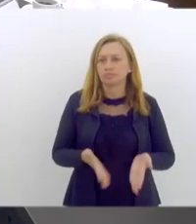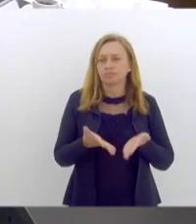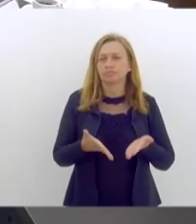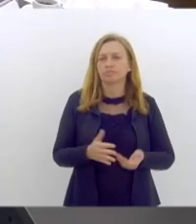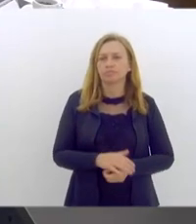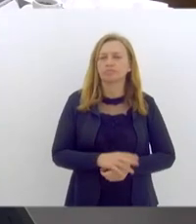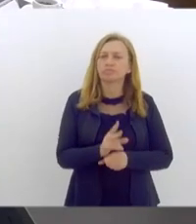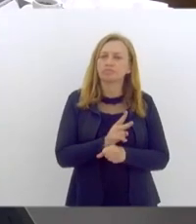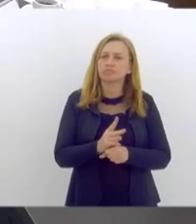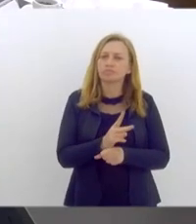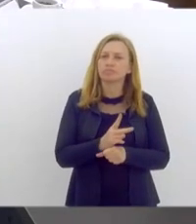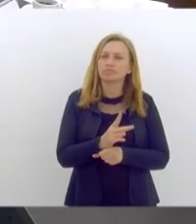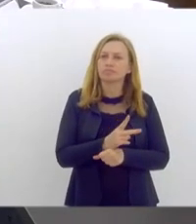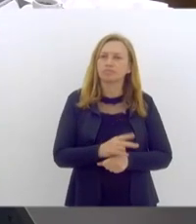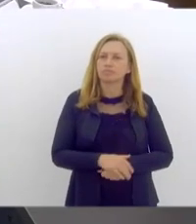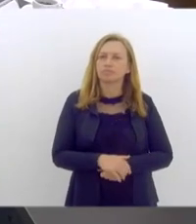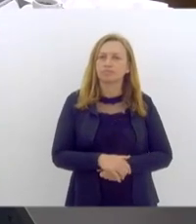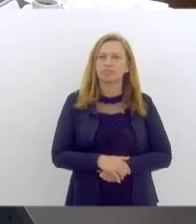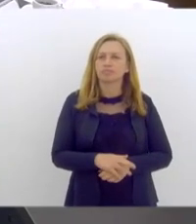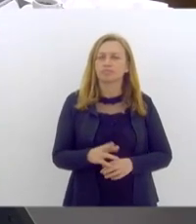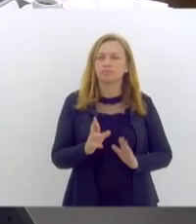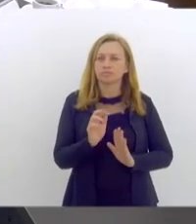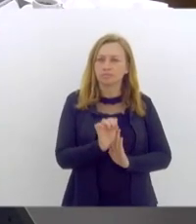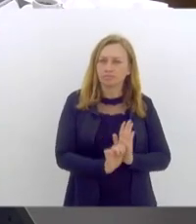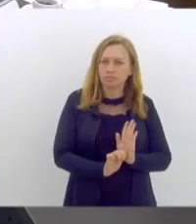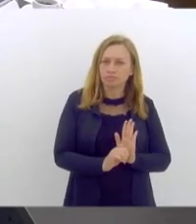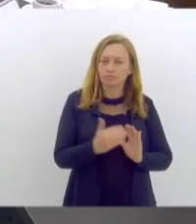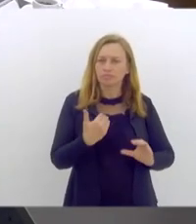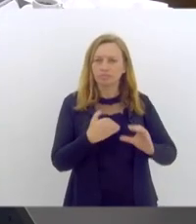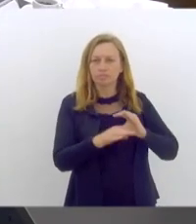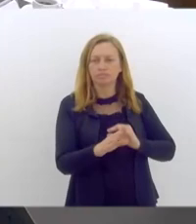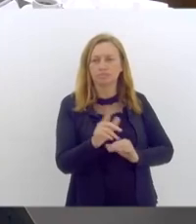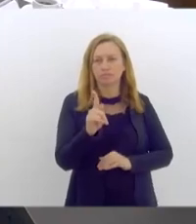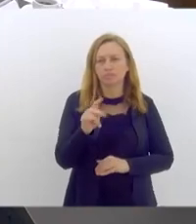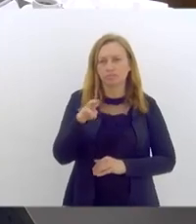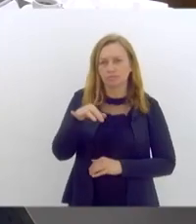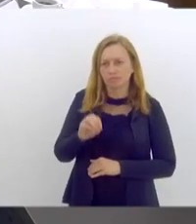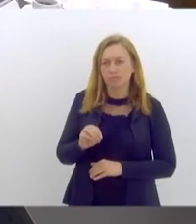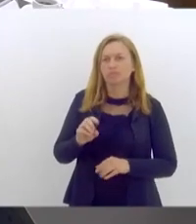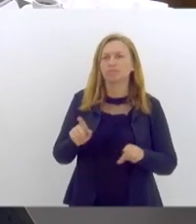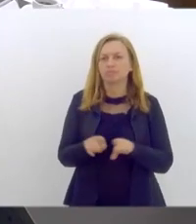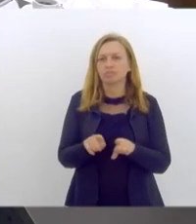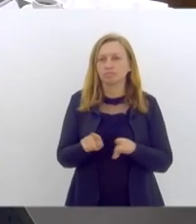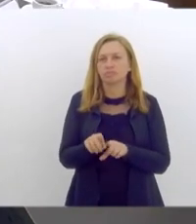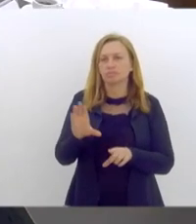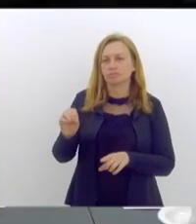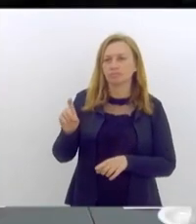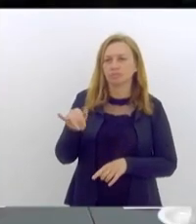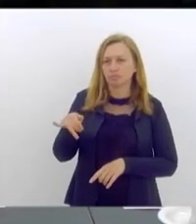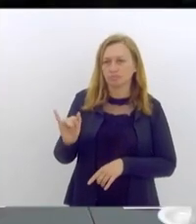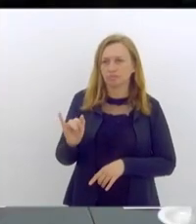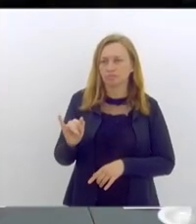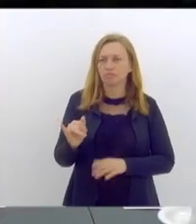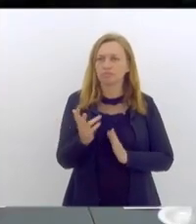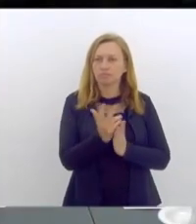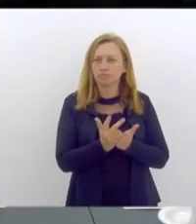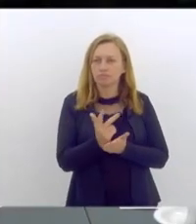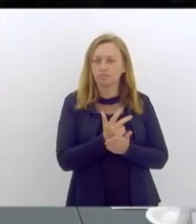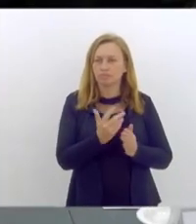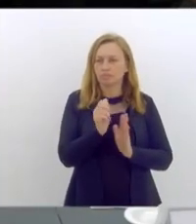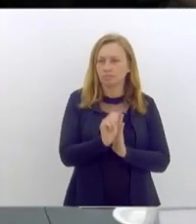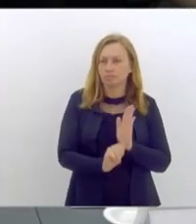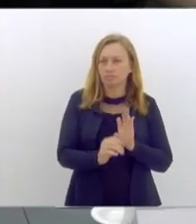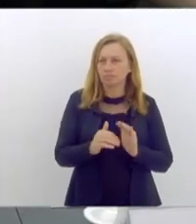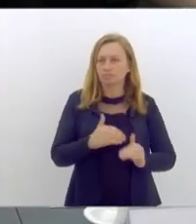a gente procura mandar relatórios tanto para agerir contra codin desse mapeamento que é feito pela